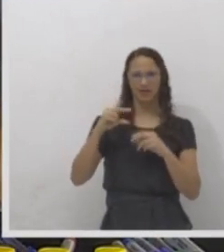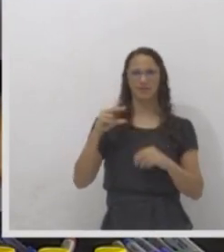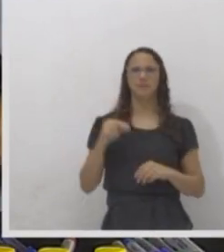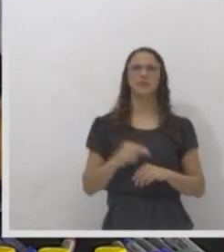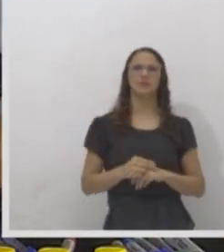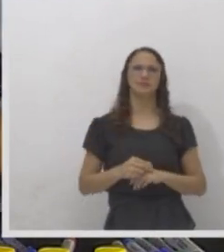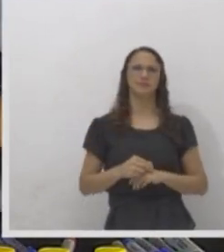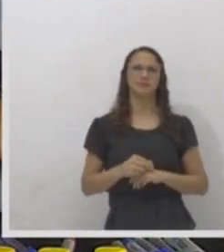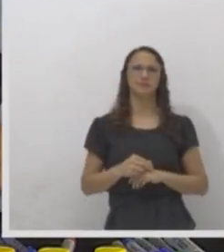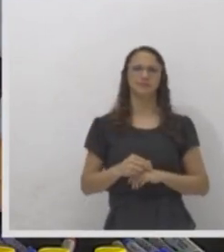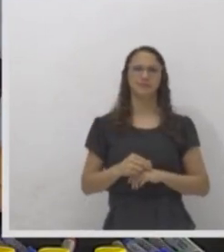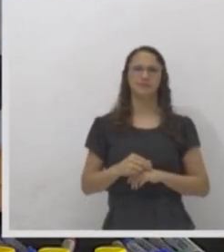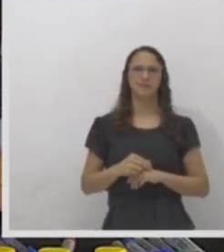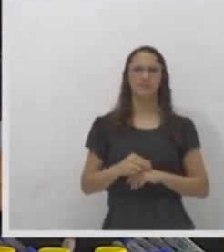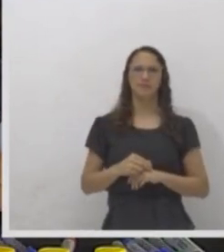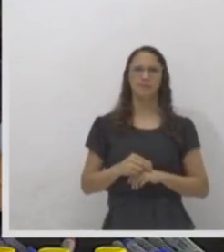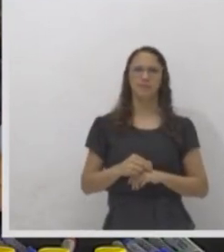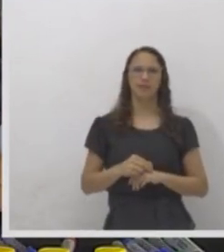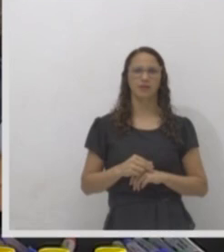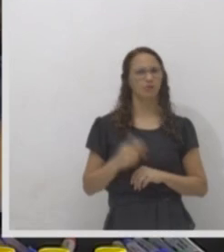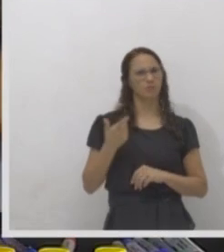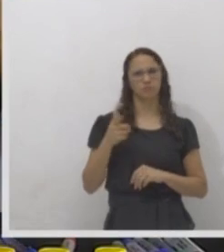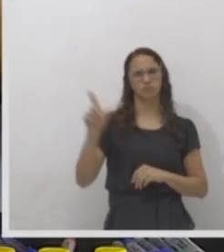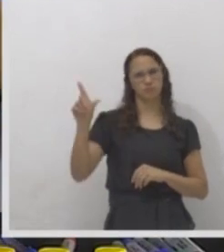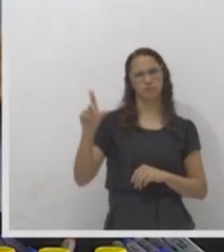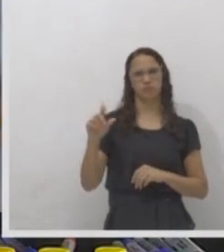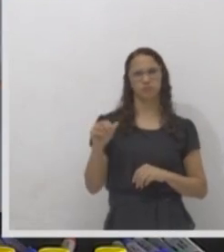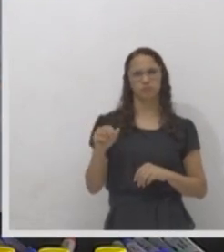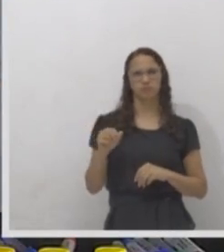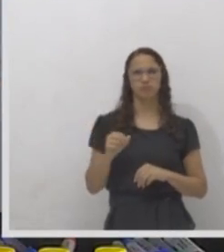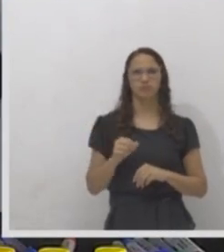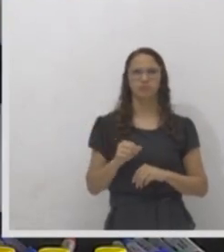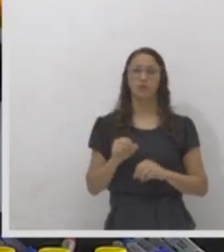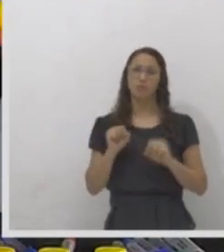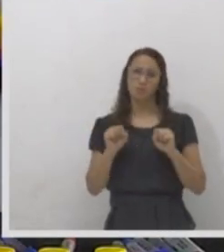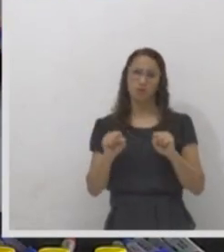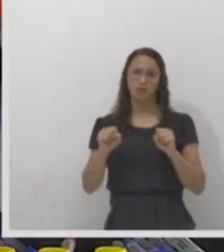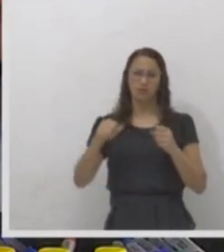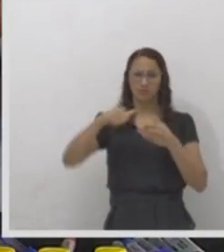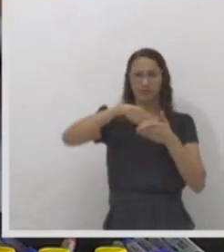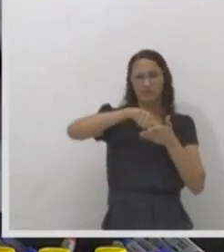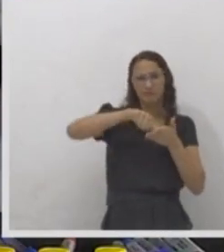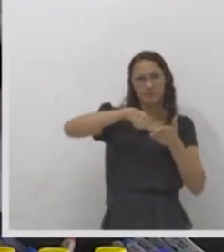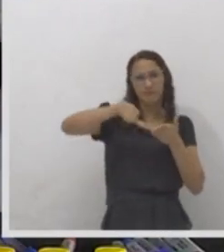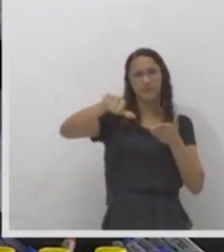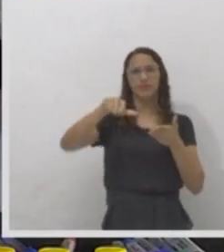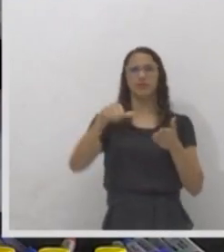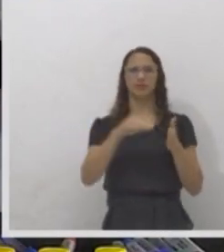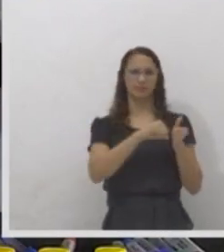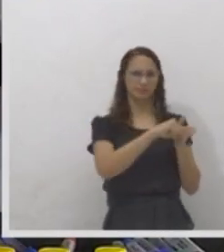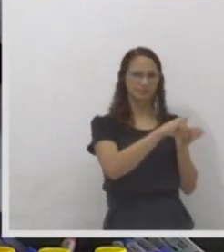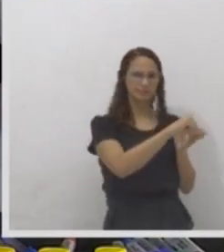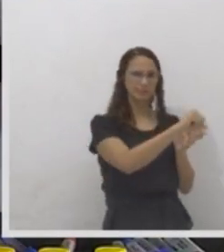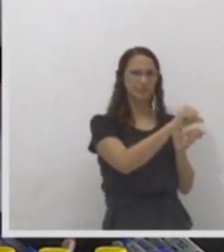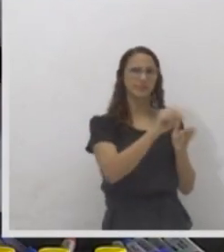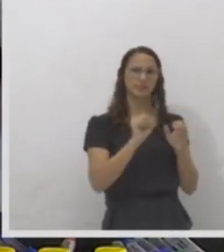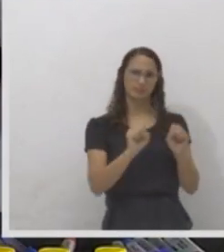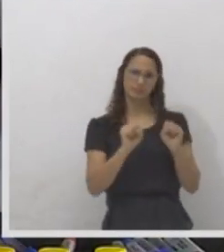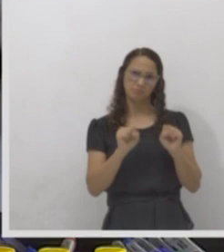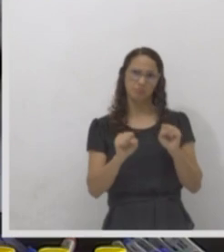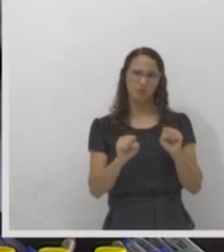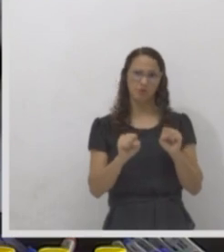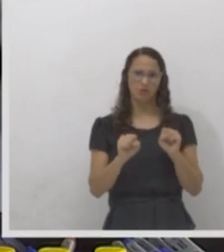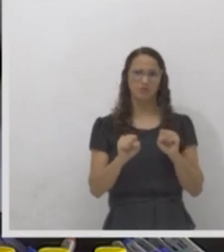grampo de grampeador ou qualquer outro tipo de peso, pode ser até uma fita adesiva, que lá no final eu vou ensinar para vocês que é isso que vai